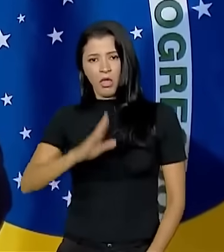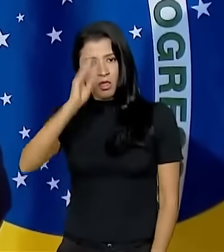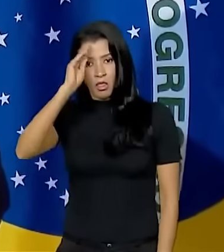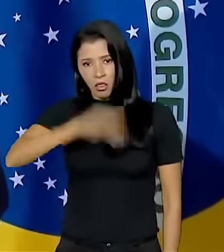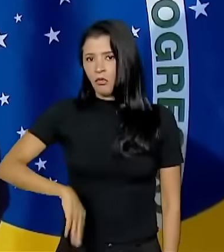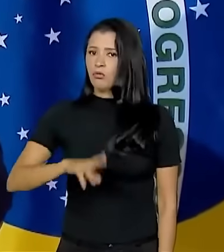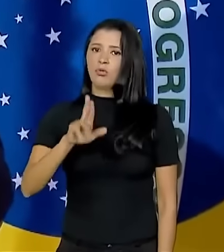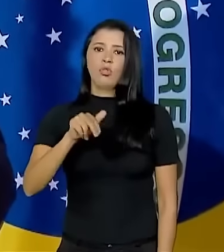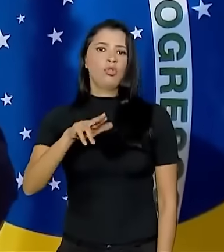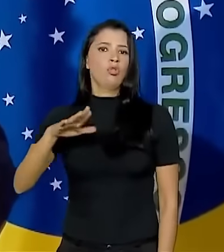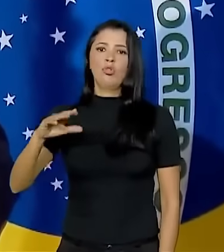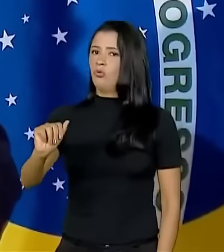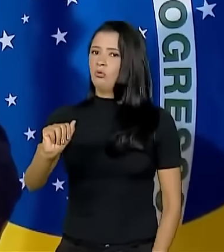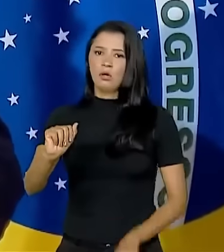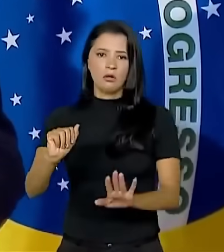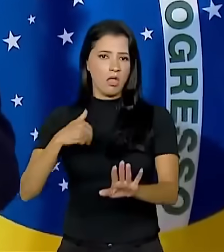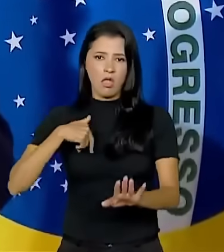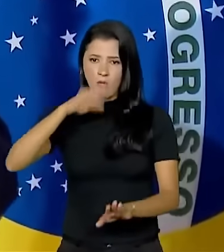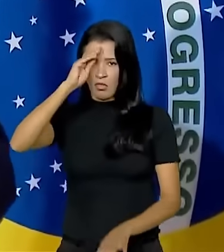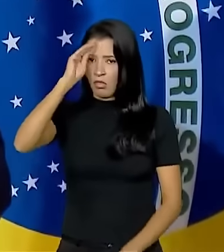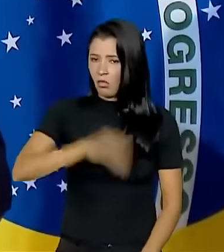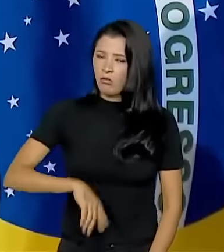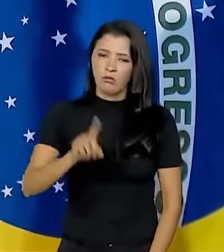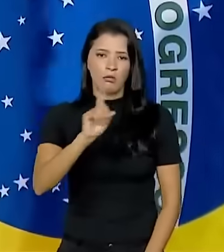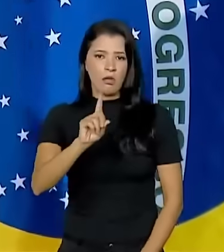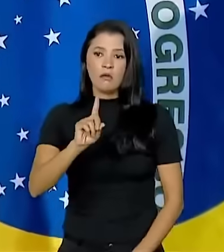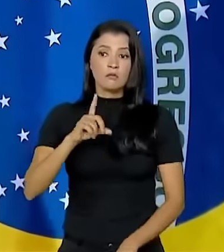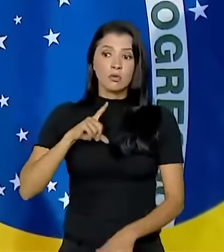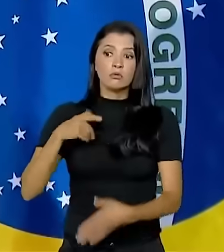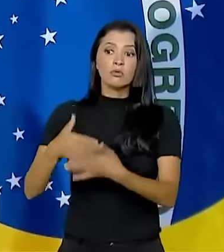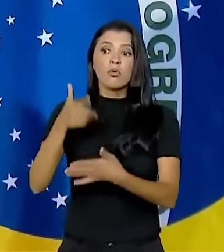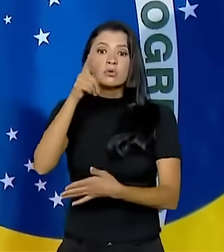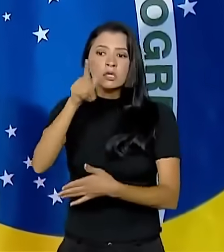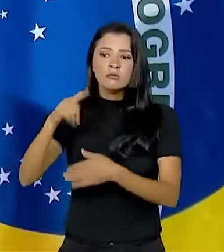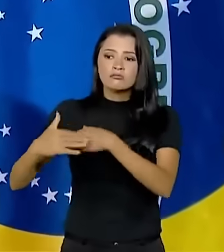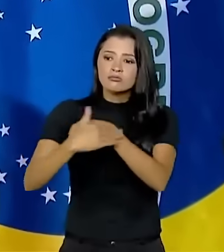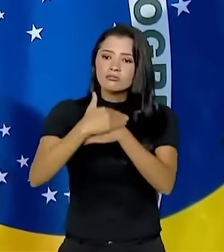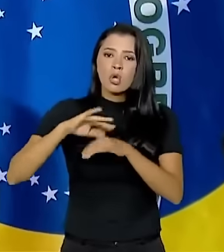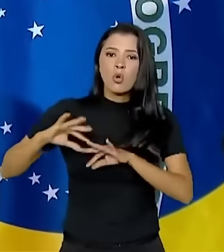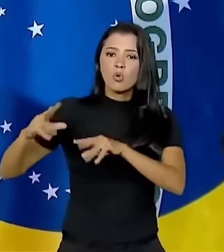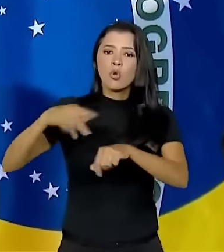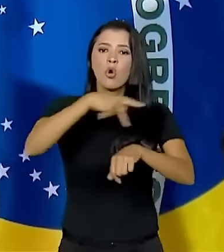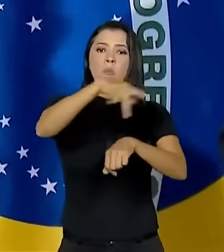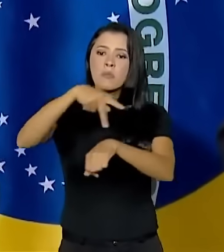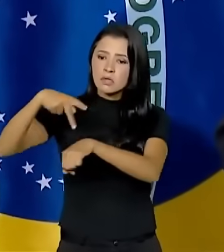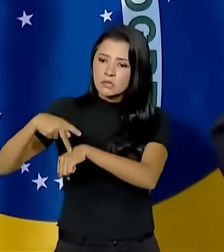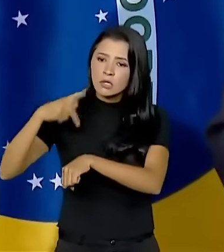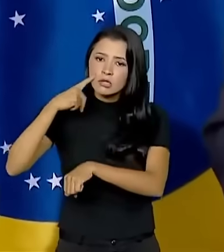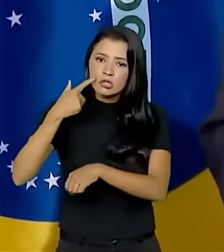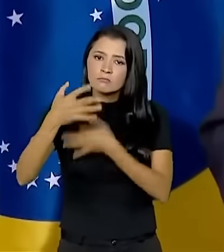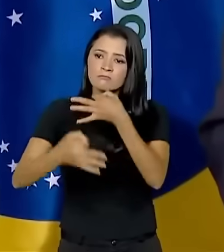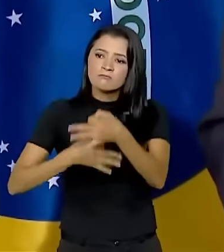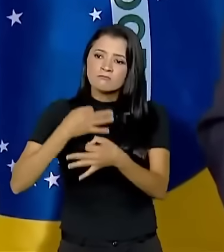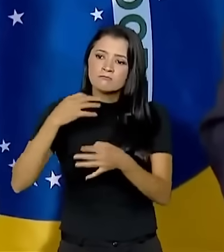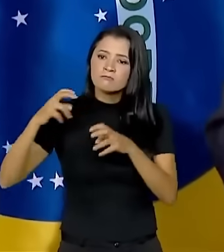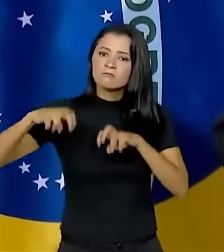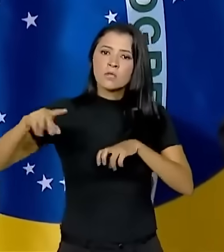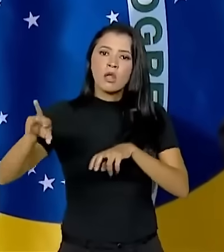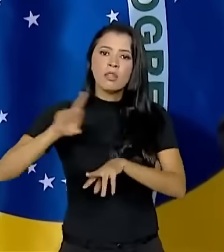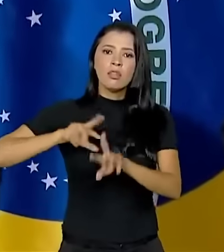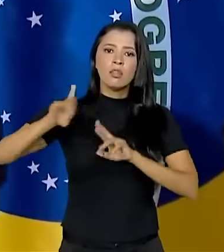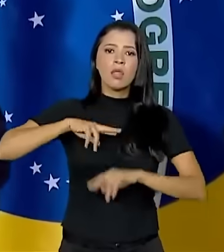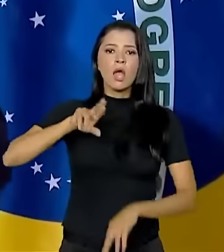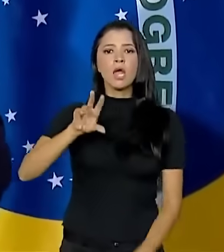nunca. E eu não vou desistir enquanto eu não conversar com todos os presidentes e ouvir, sabe, o não de